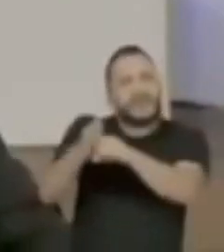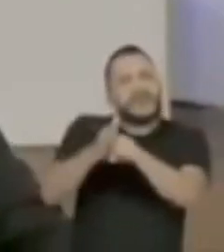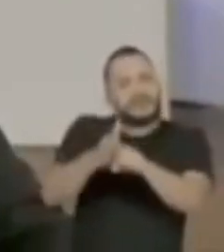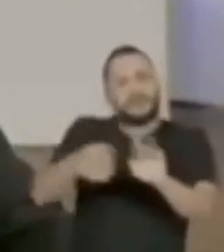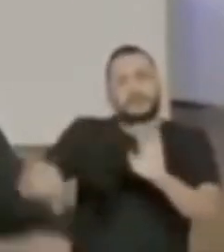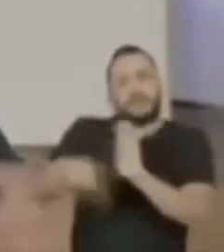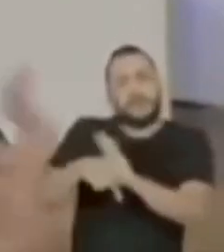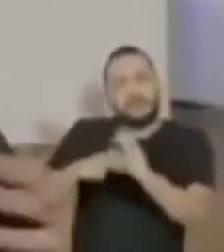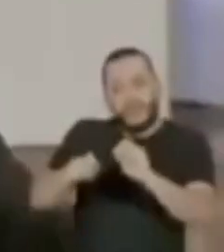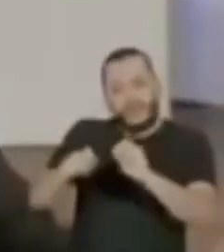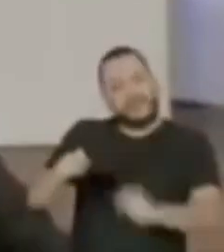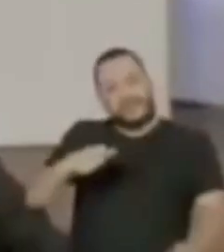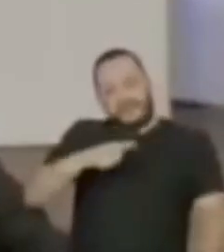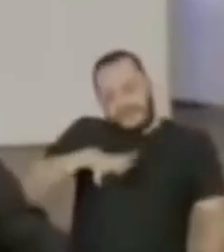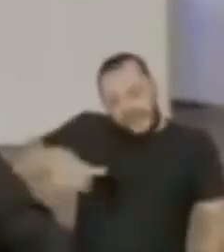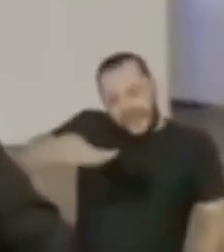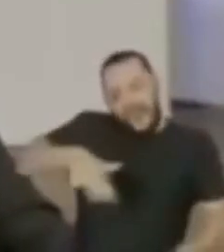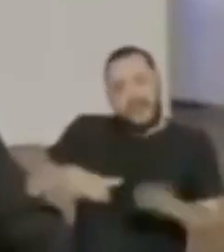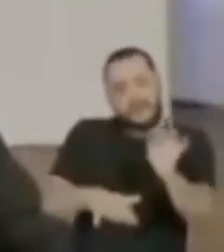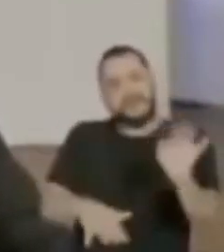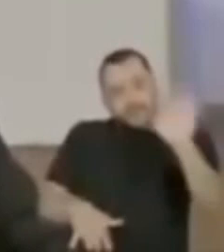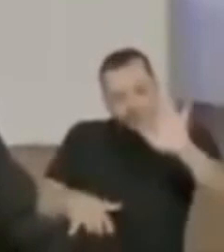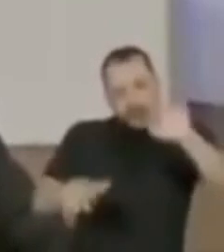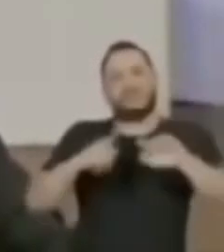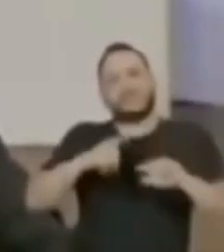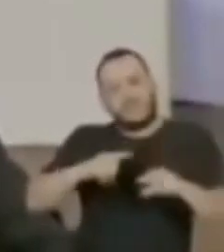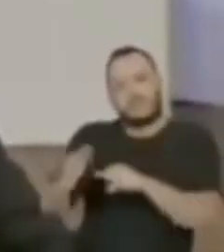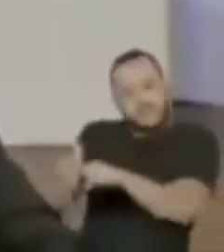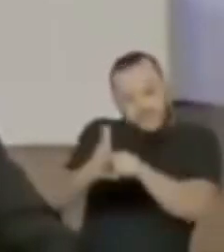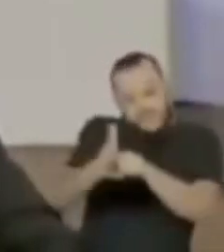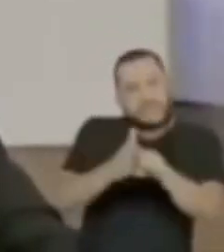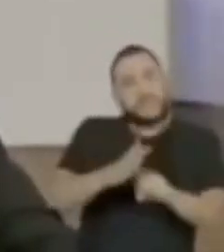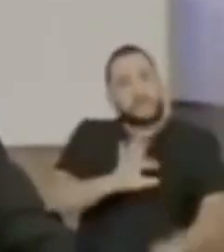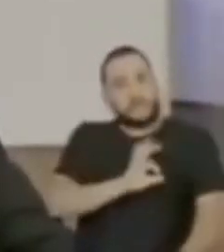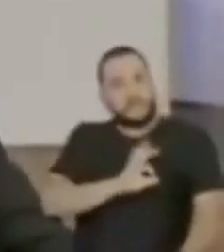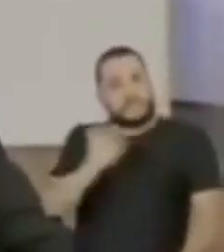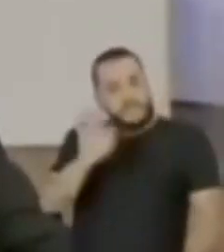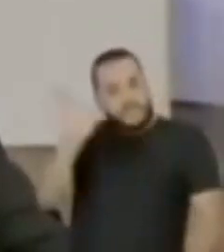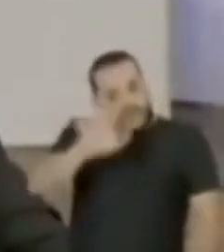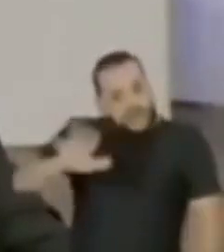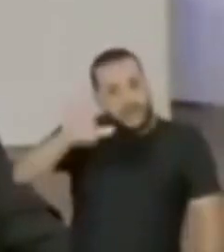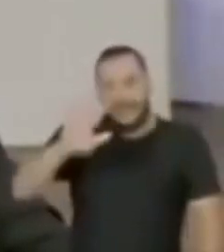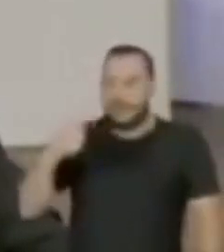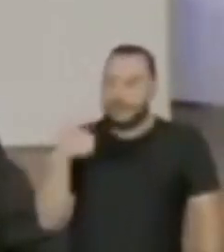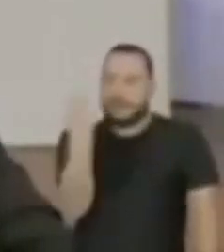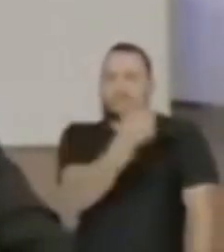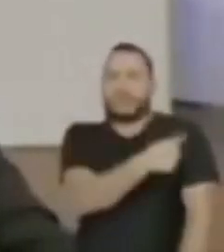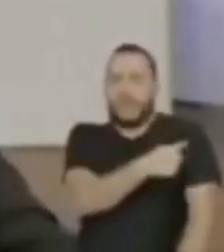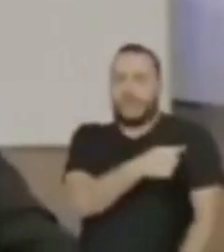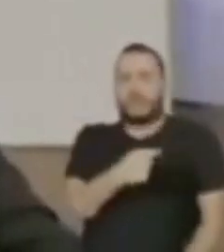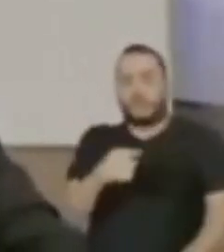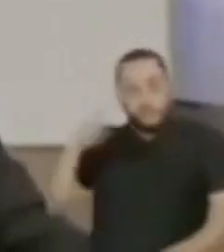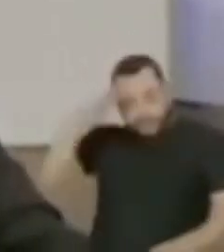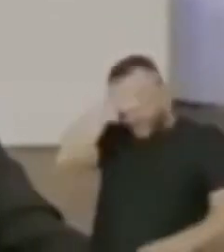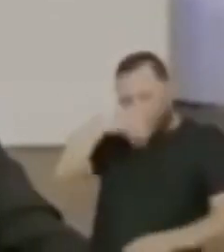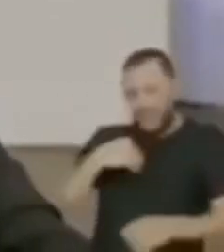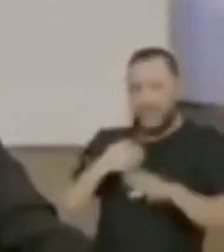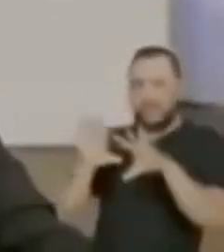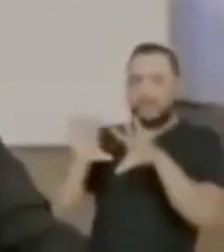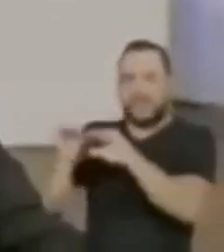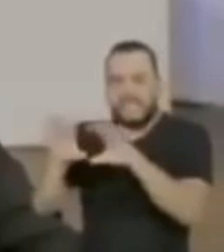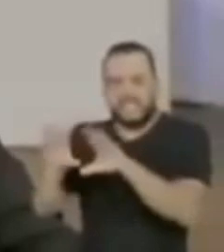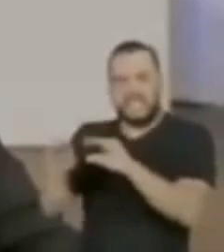elucidado. Houve essa investigação da Polícia Federal. Nunca houve qualquer interferência indevida do presidente, nunca houve